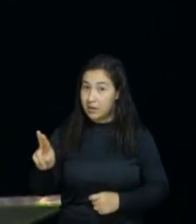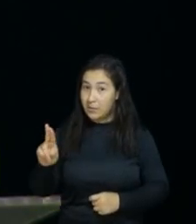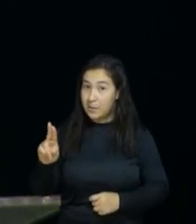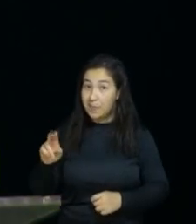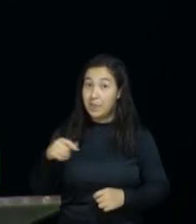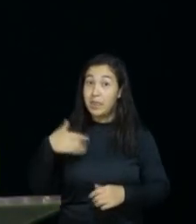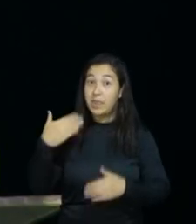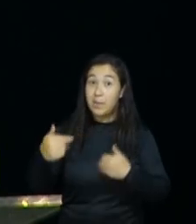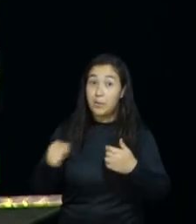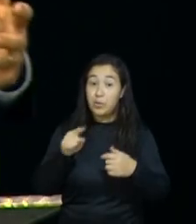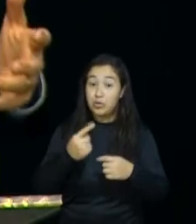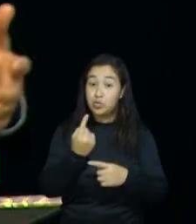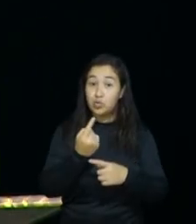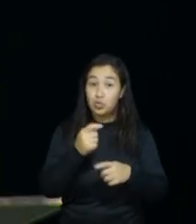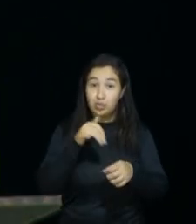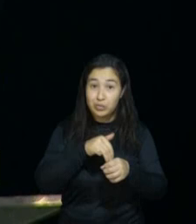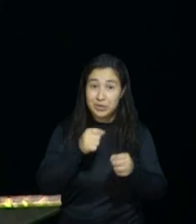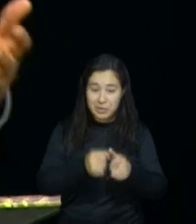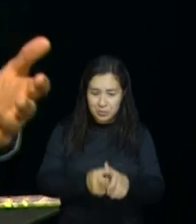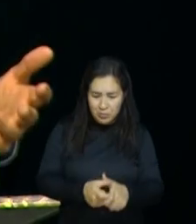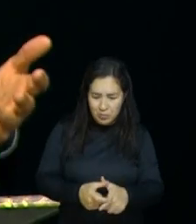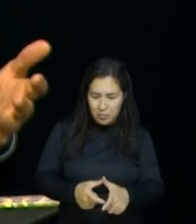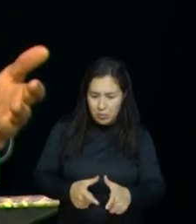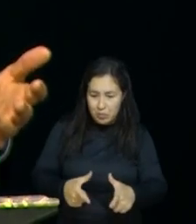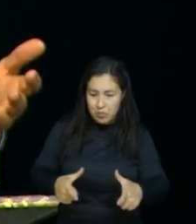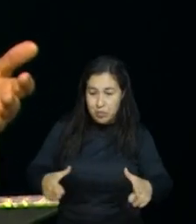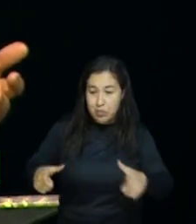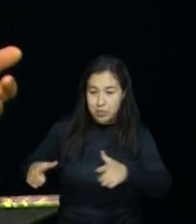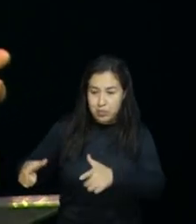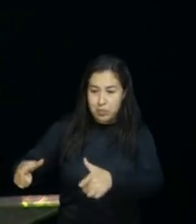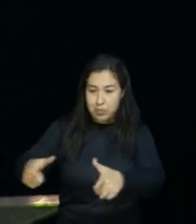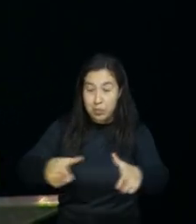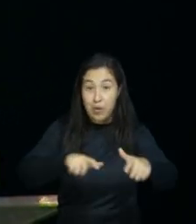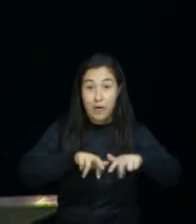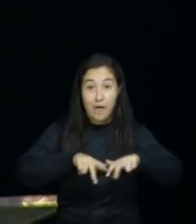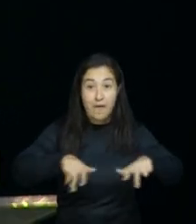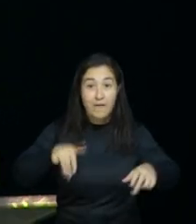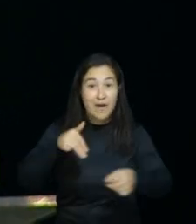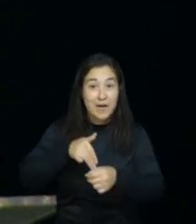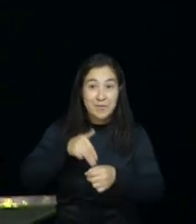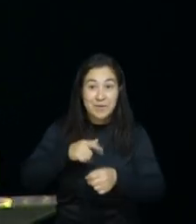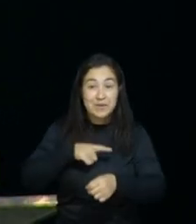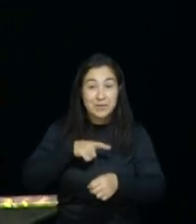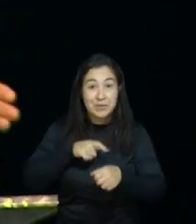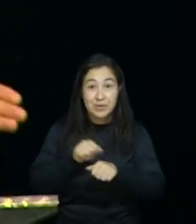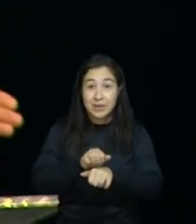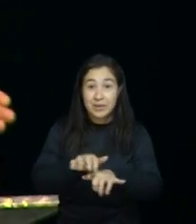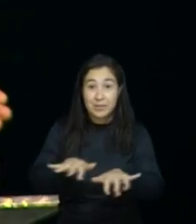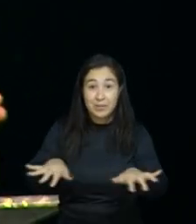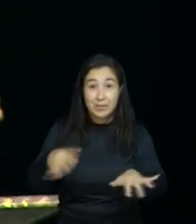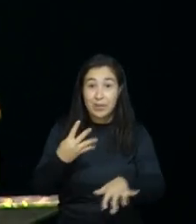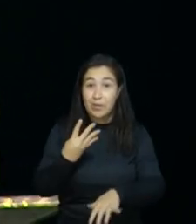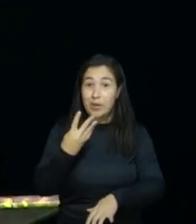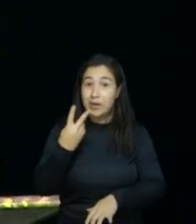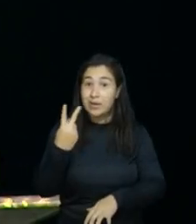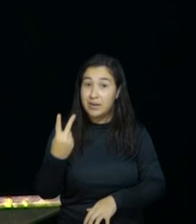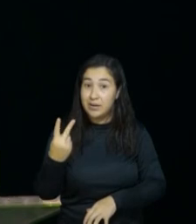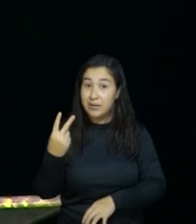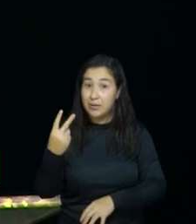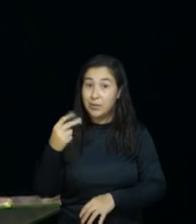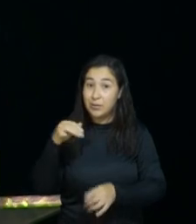E a Assembleia participou da construção dessas 42 novas cidades nos seus 190 anos de